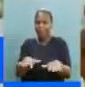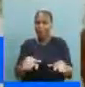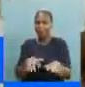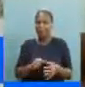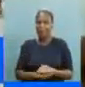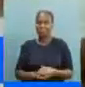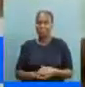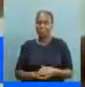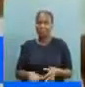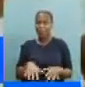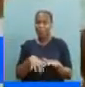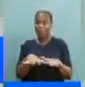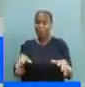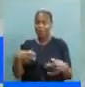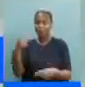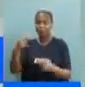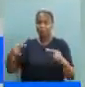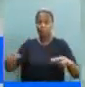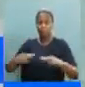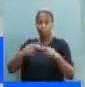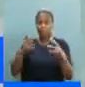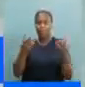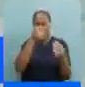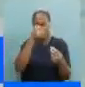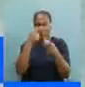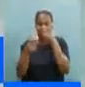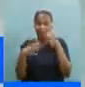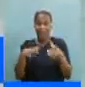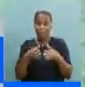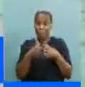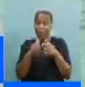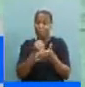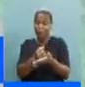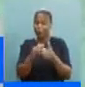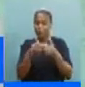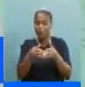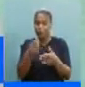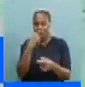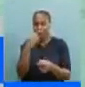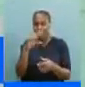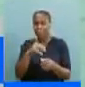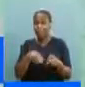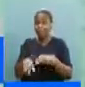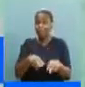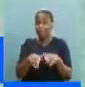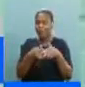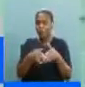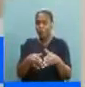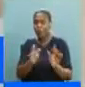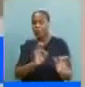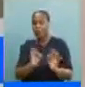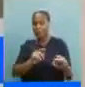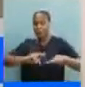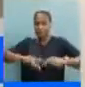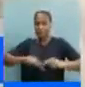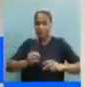e a Praia Diante estiveram apinhados de gente que quiseram apoiar o seu bote preferido em mais uma regata organizada pela Câmara Municipal no